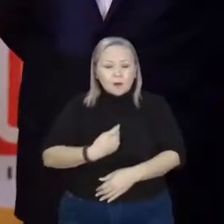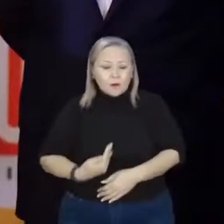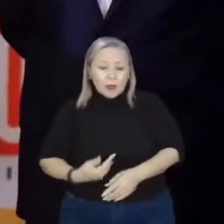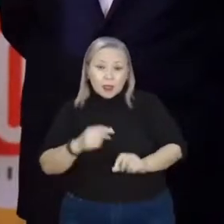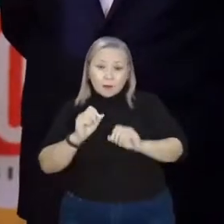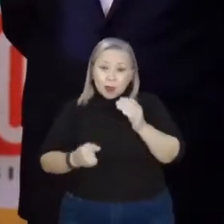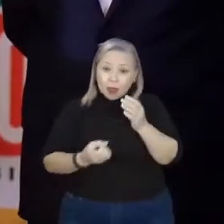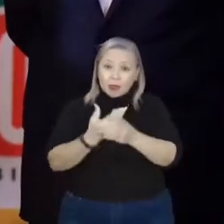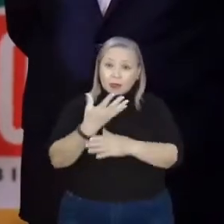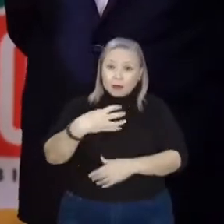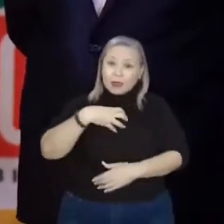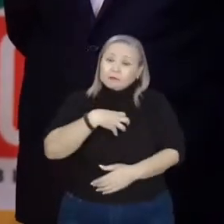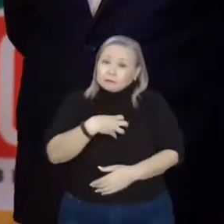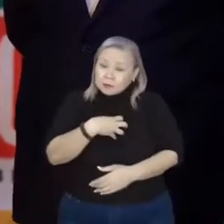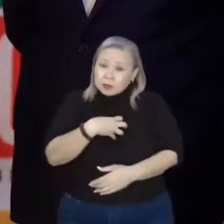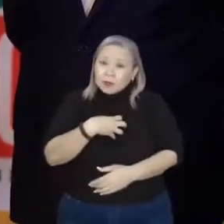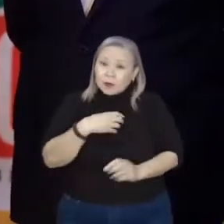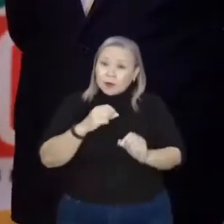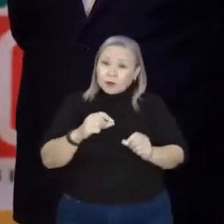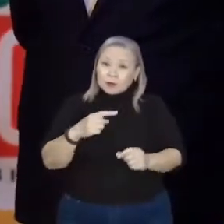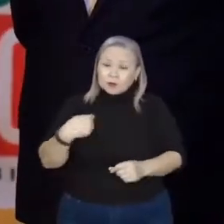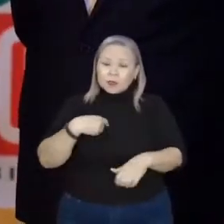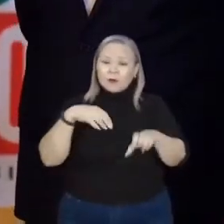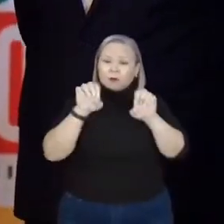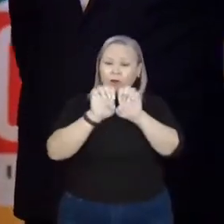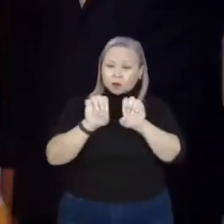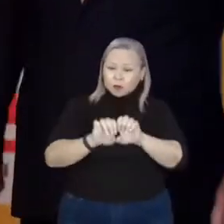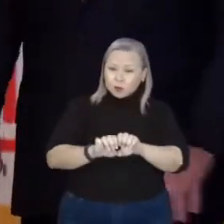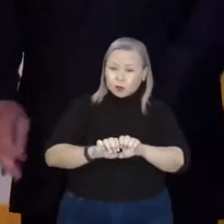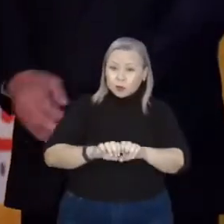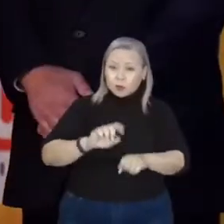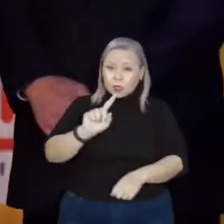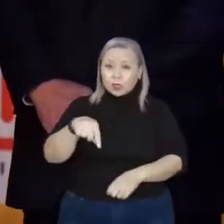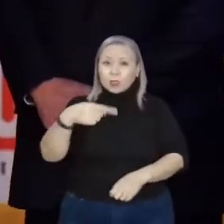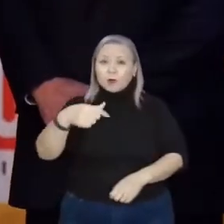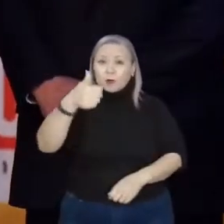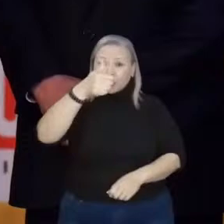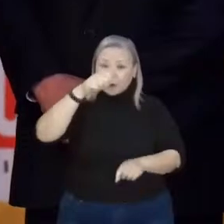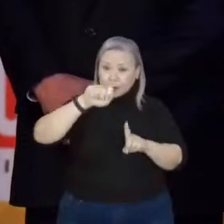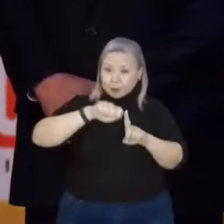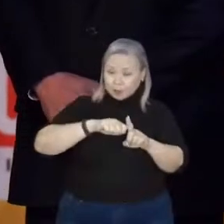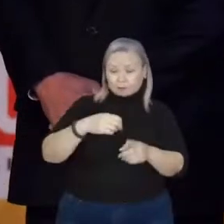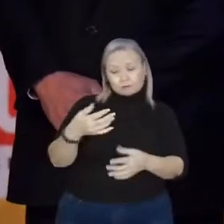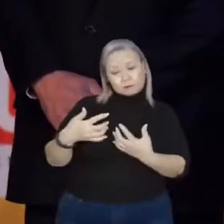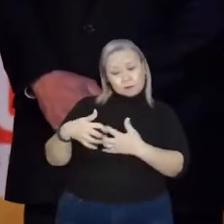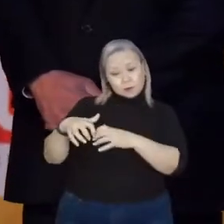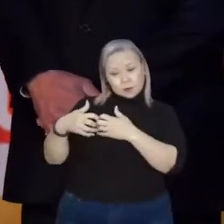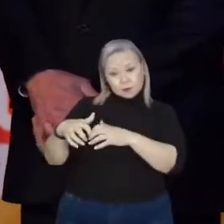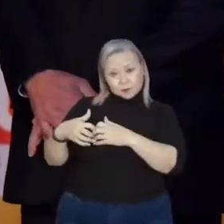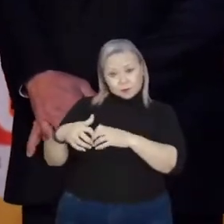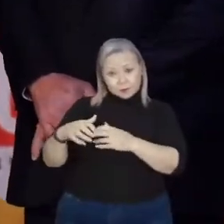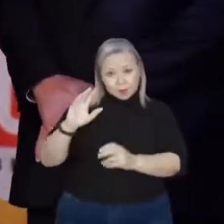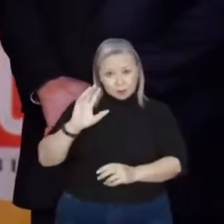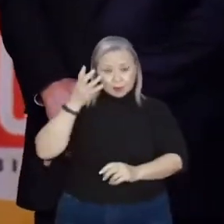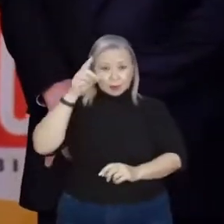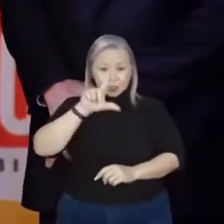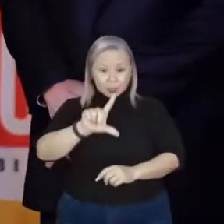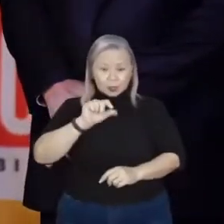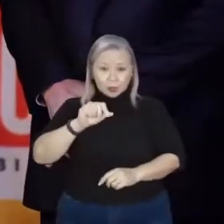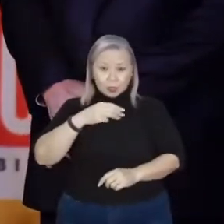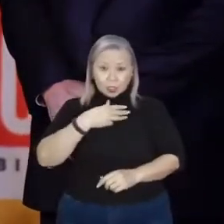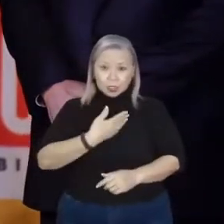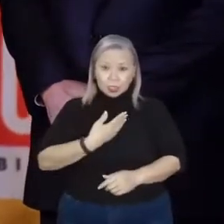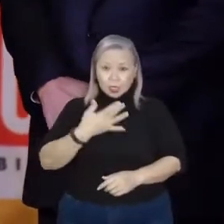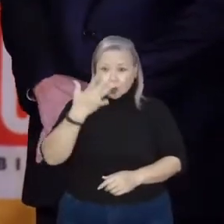condições da nossa estrutura, depois do dia primeiro, começa a funcionar. Eu tomei a decisão de escolher o companheiro Fernando